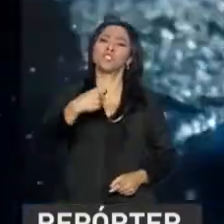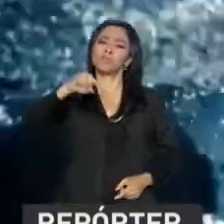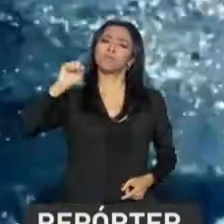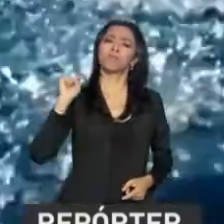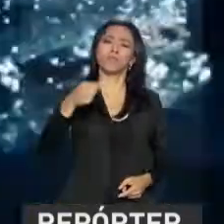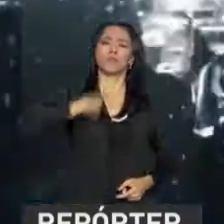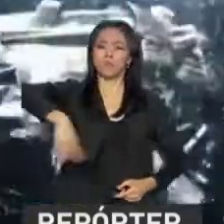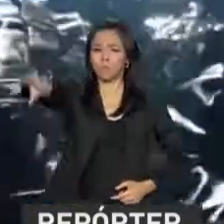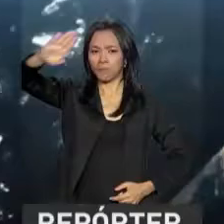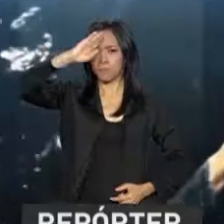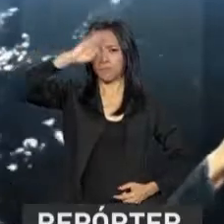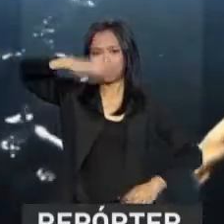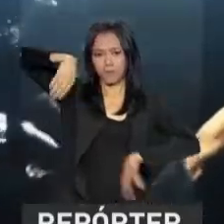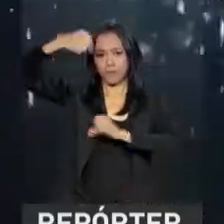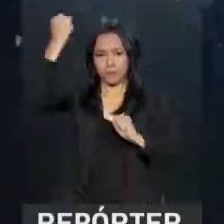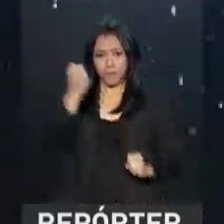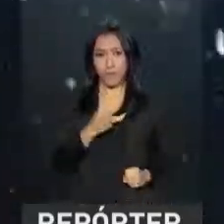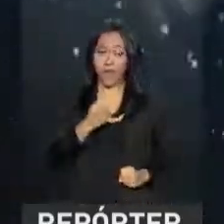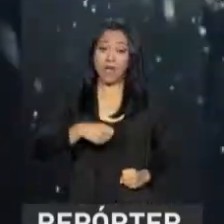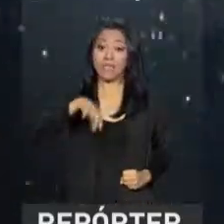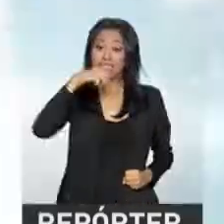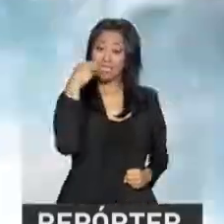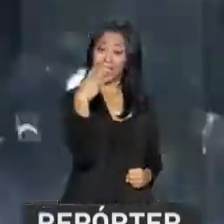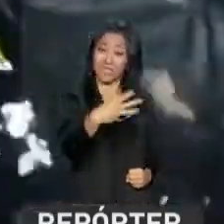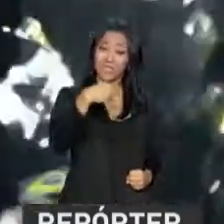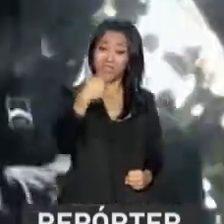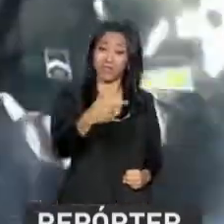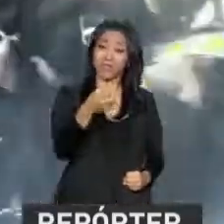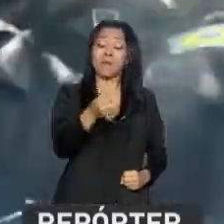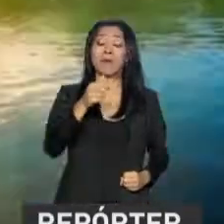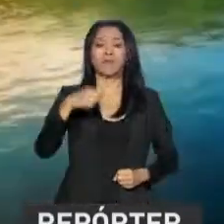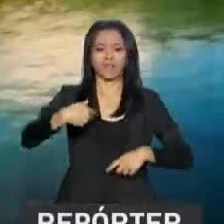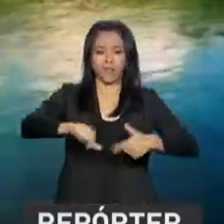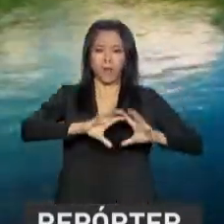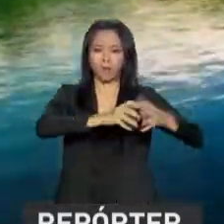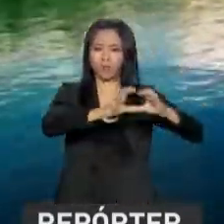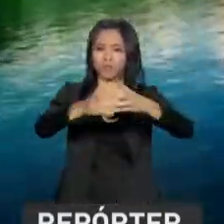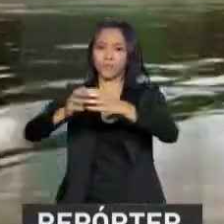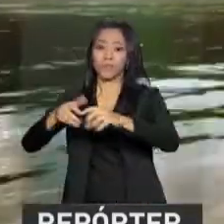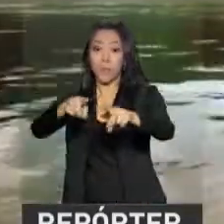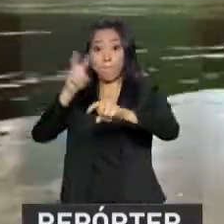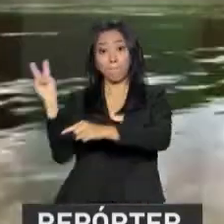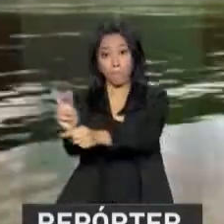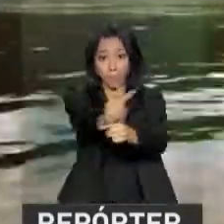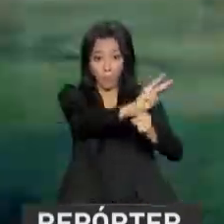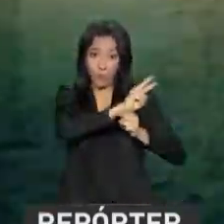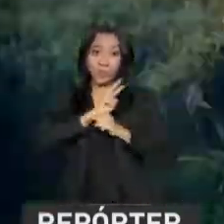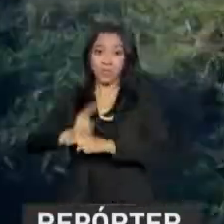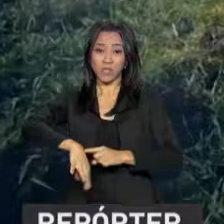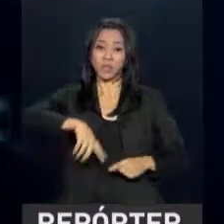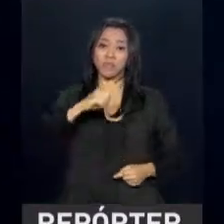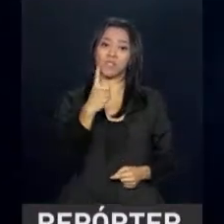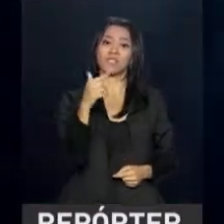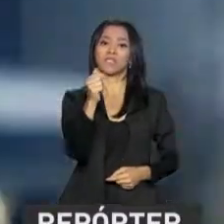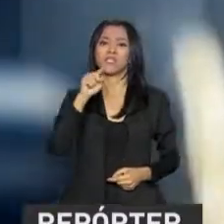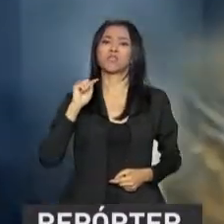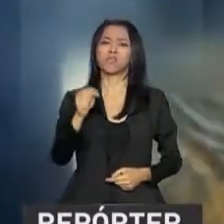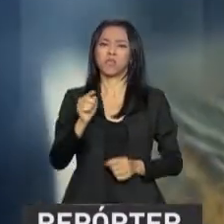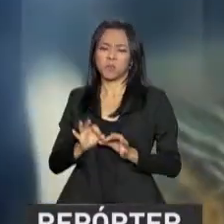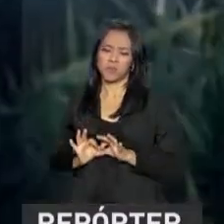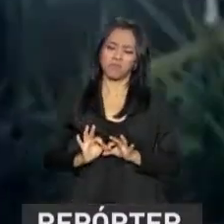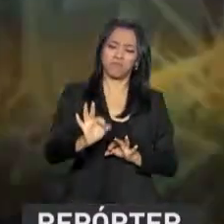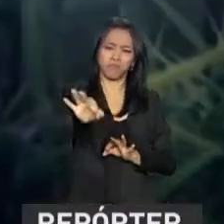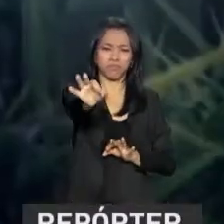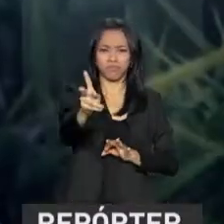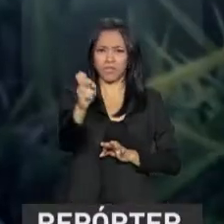empregados em 320 operações anuais proteção de 17 mil quilômetros de fronteiras